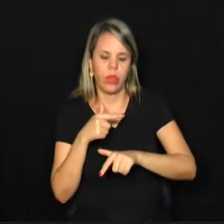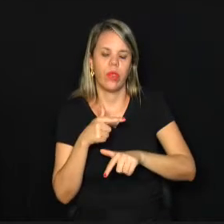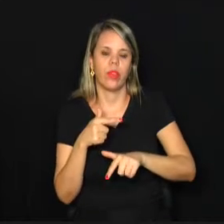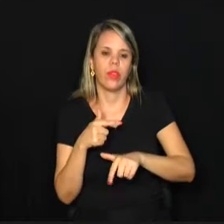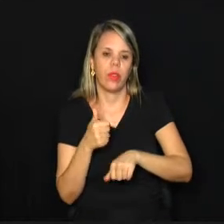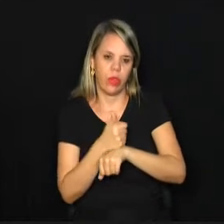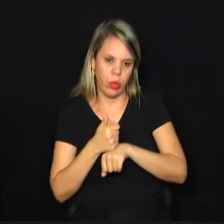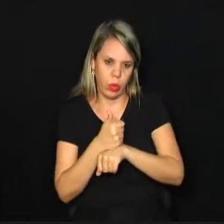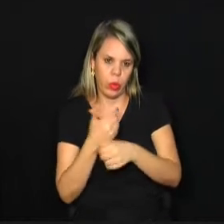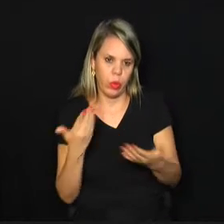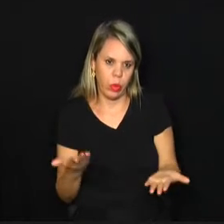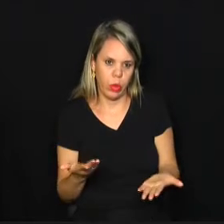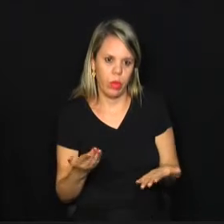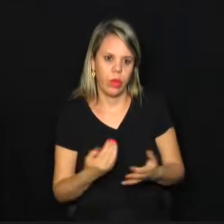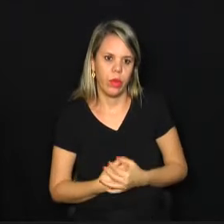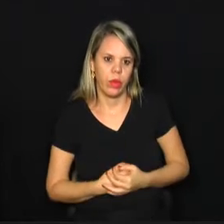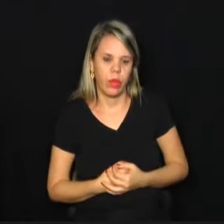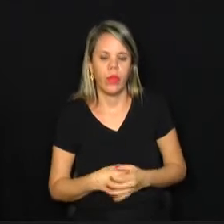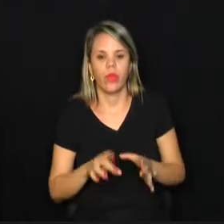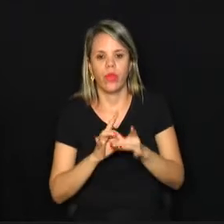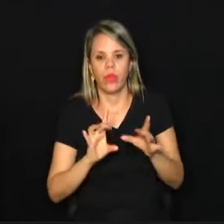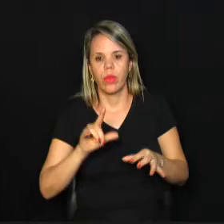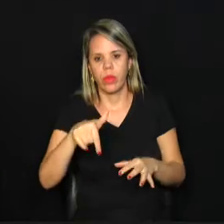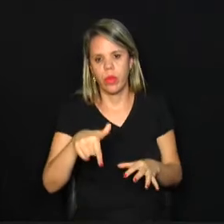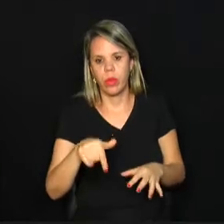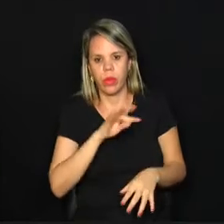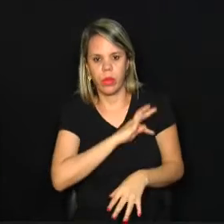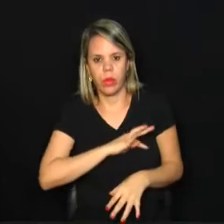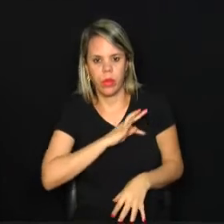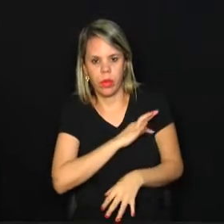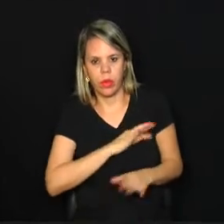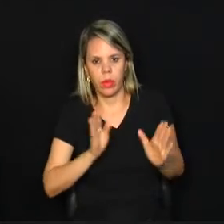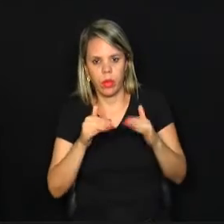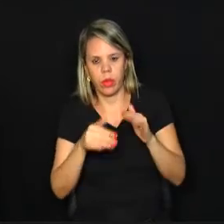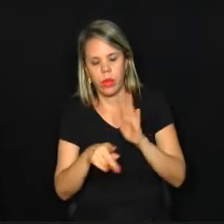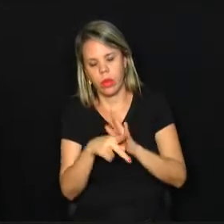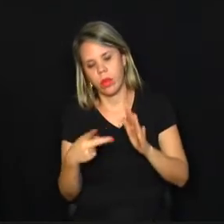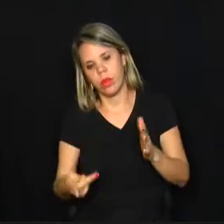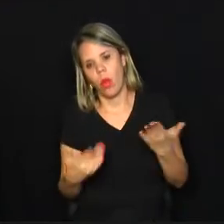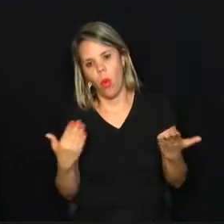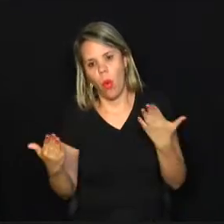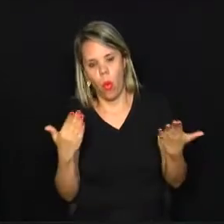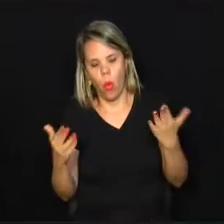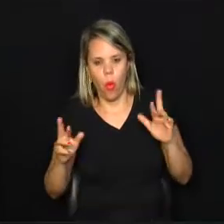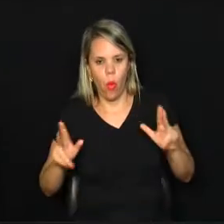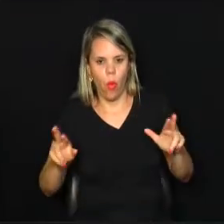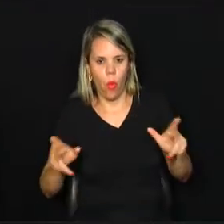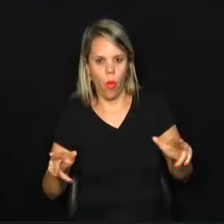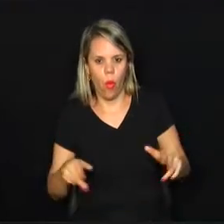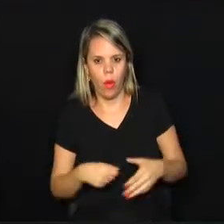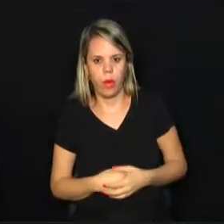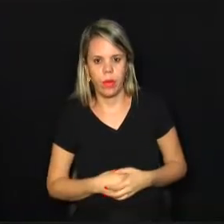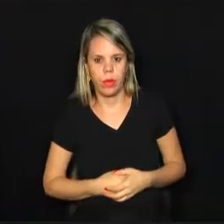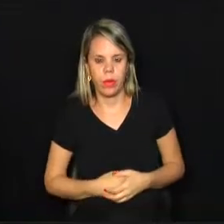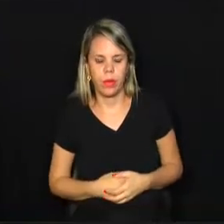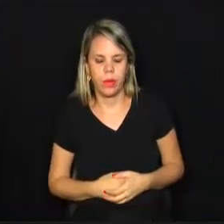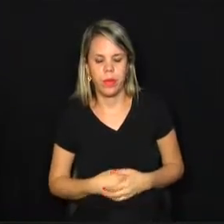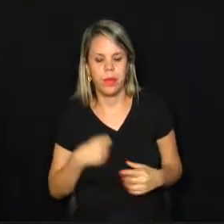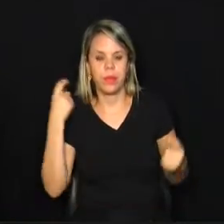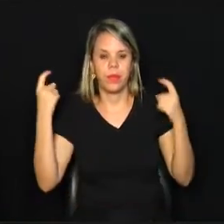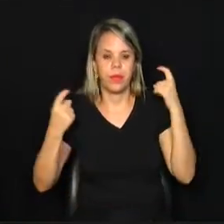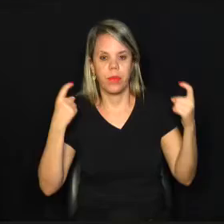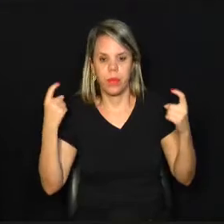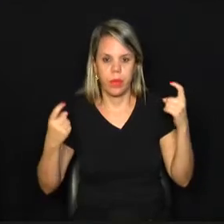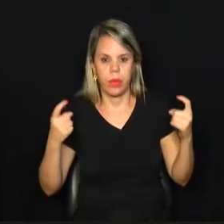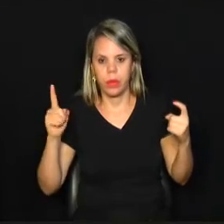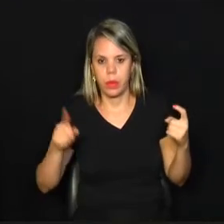funções, eu vou deixar depois a parte técnica especificar exatamente qual que é a diferença de uma para outra, mas a preocupação nossa